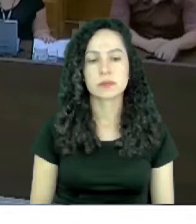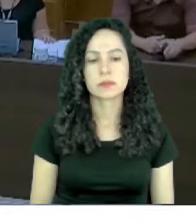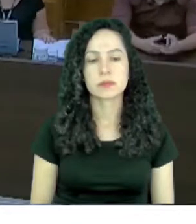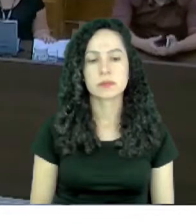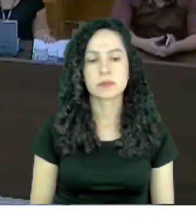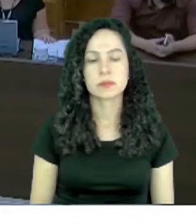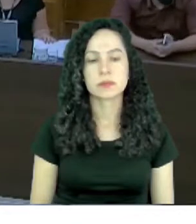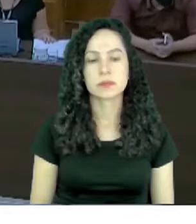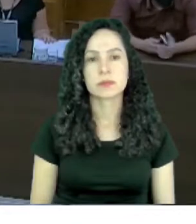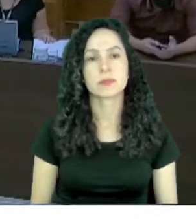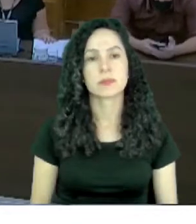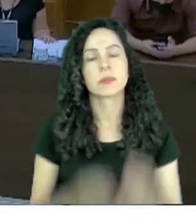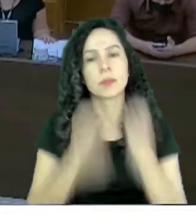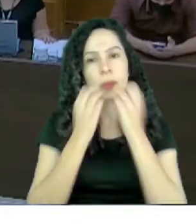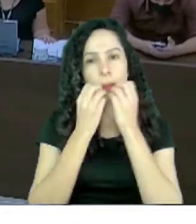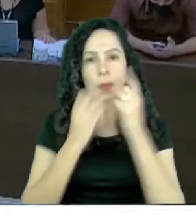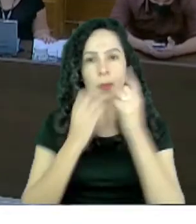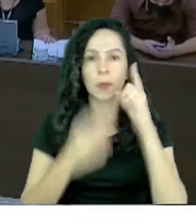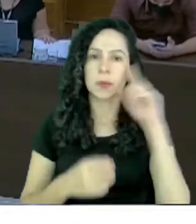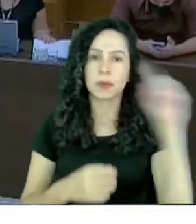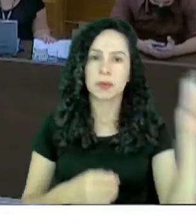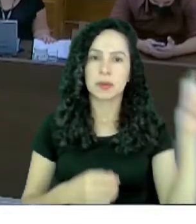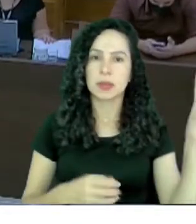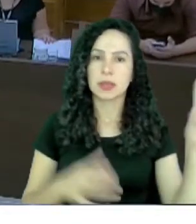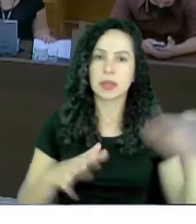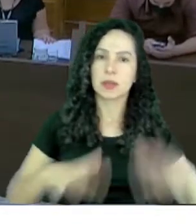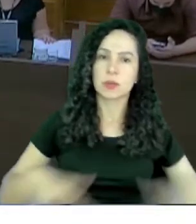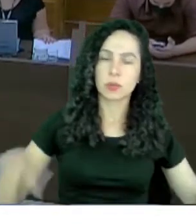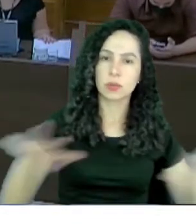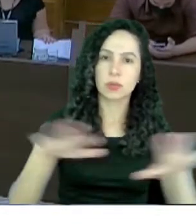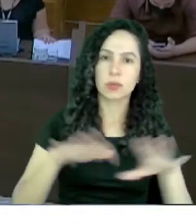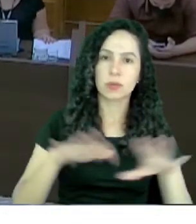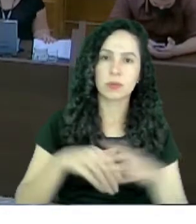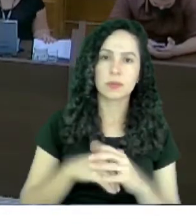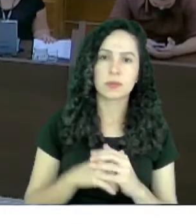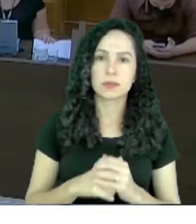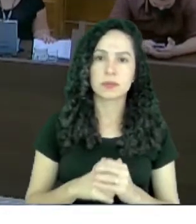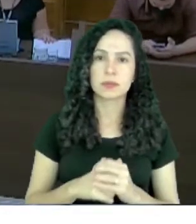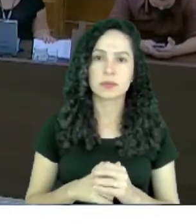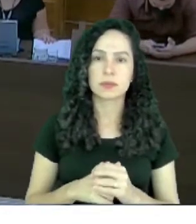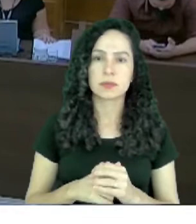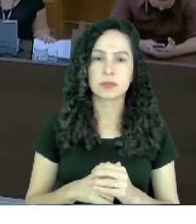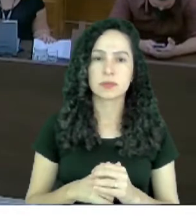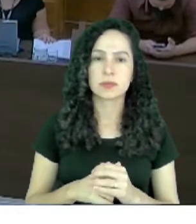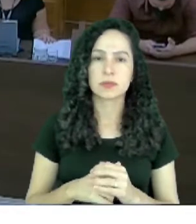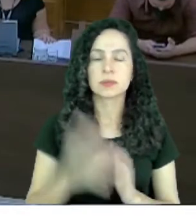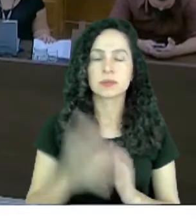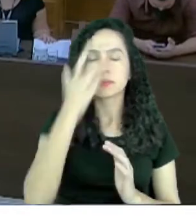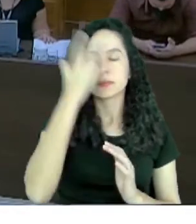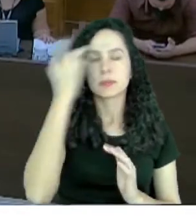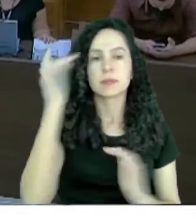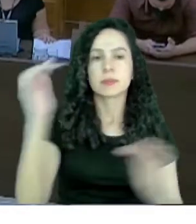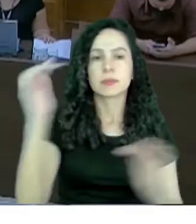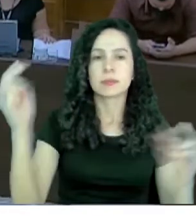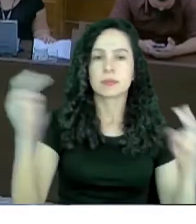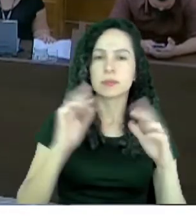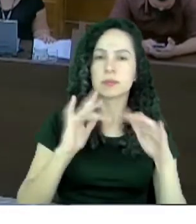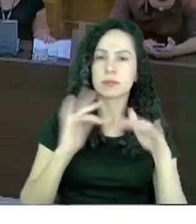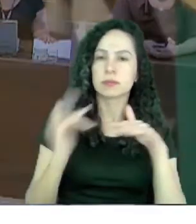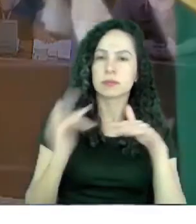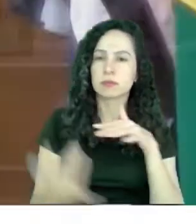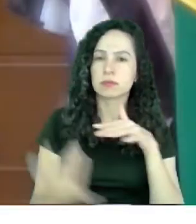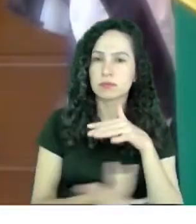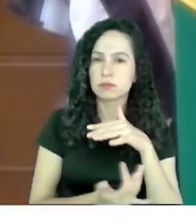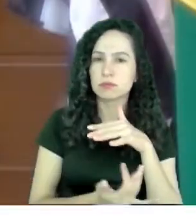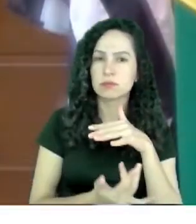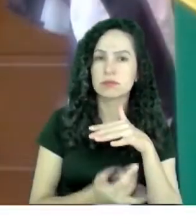Bom dia a todos, quem nos acompanha pelas redes sociais,